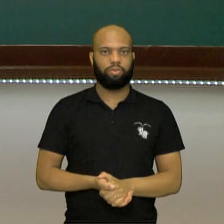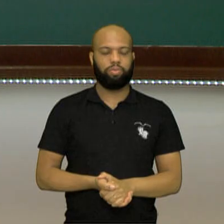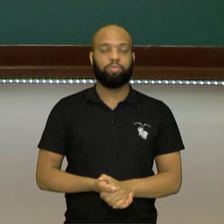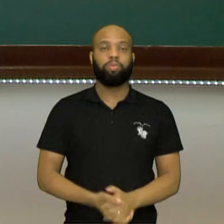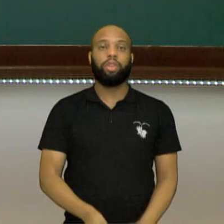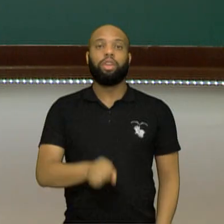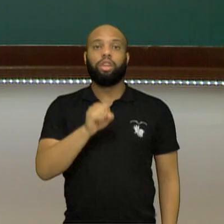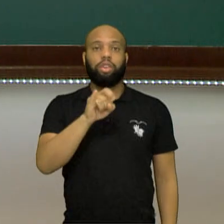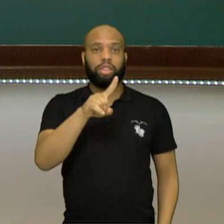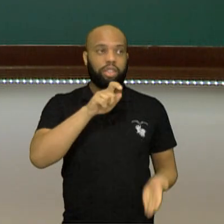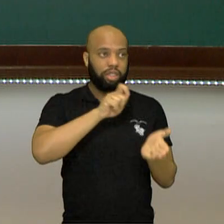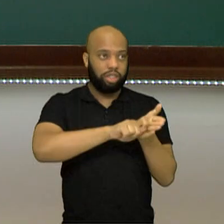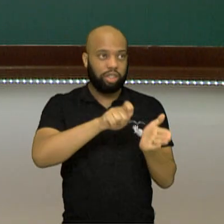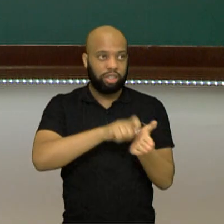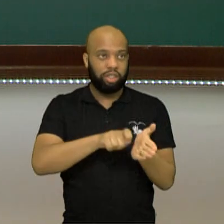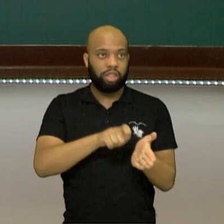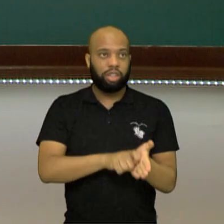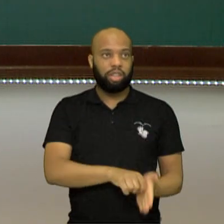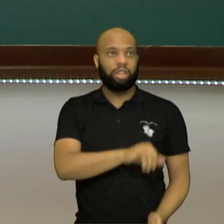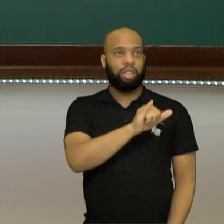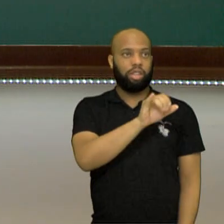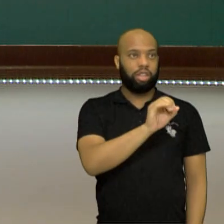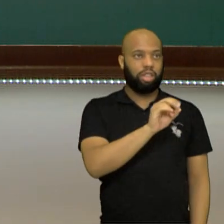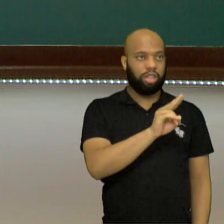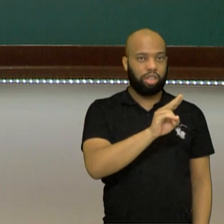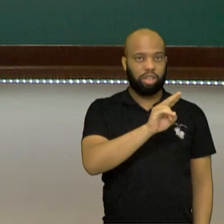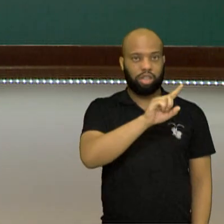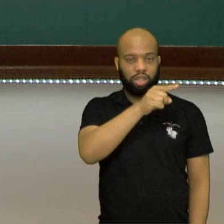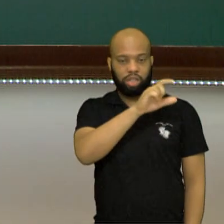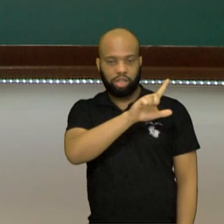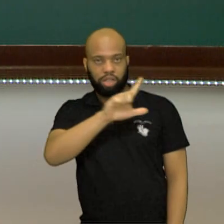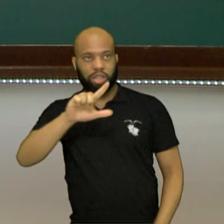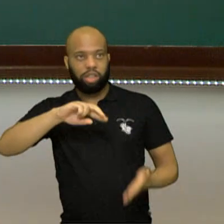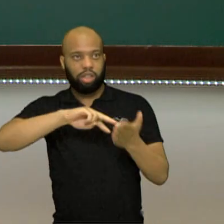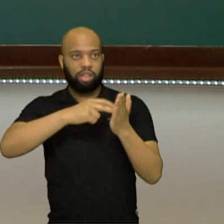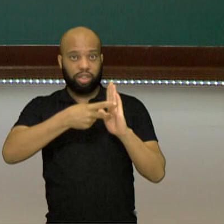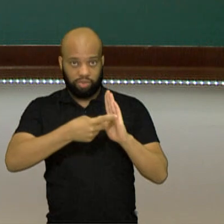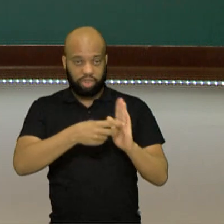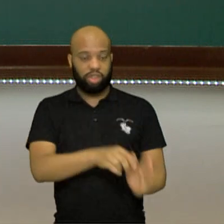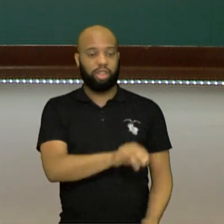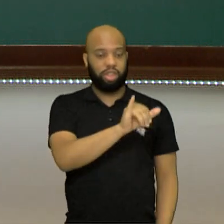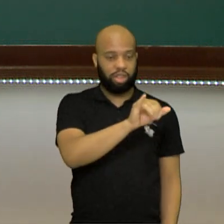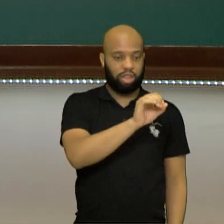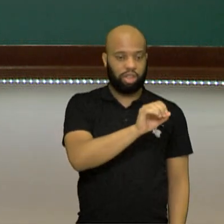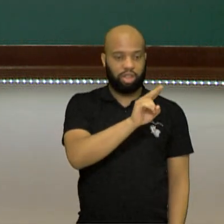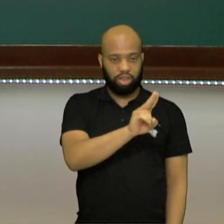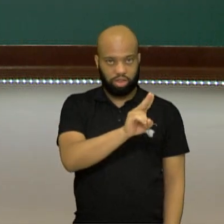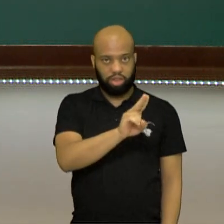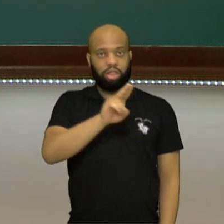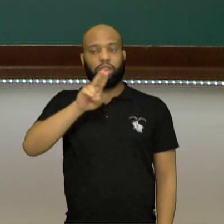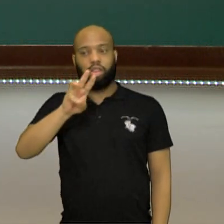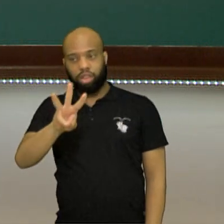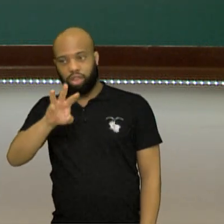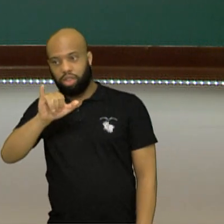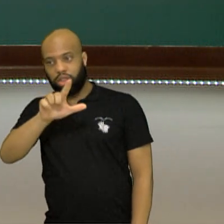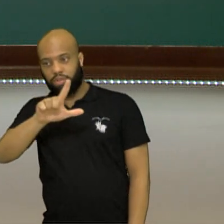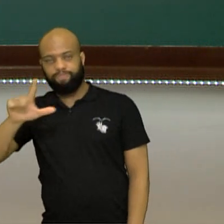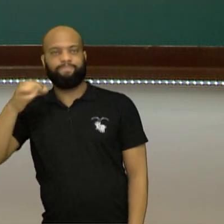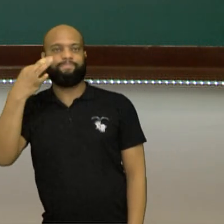Se você escreveu aí que you é igual a you will, você está mais do que certo.